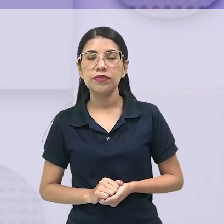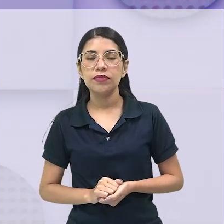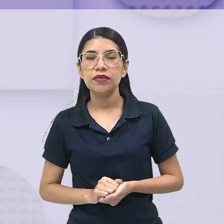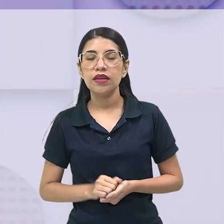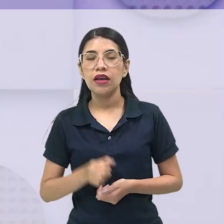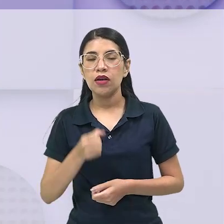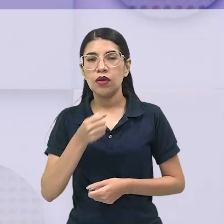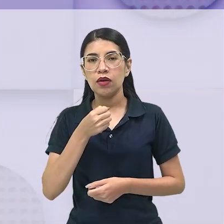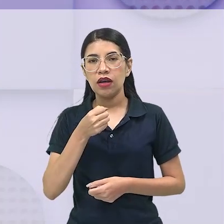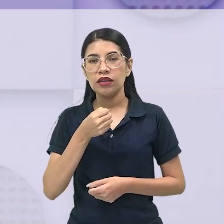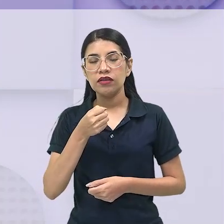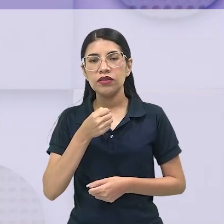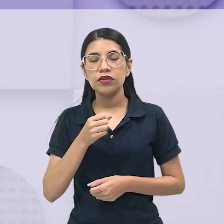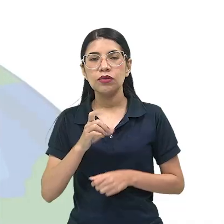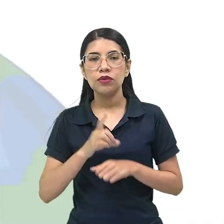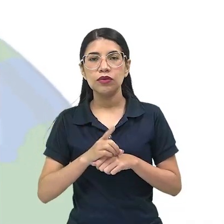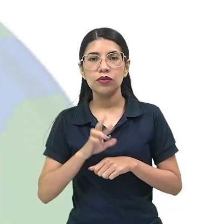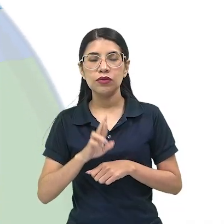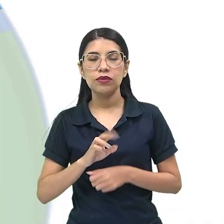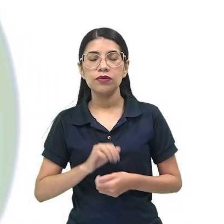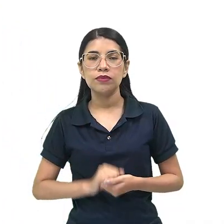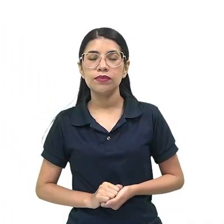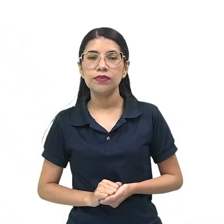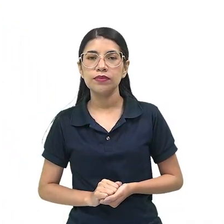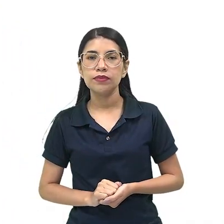depoimento do doutor Elienildo?